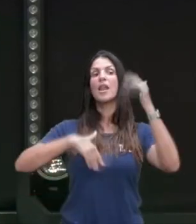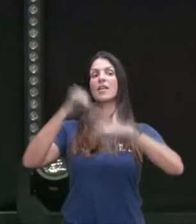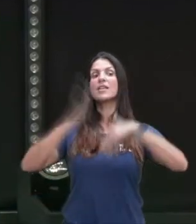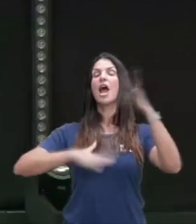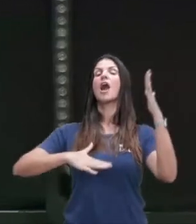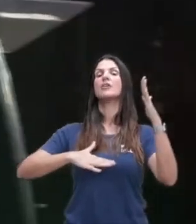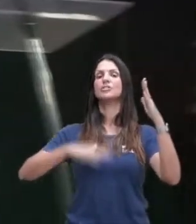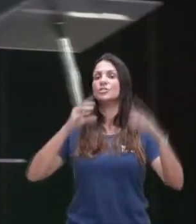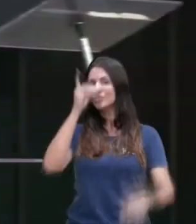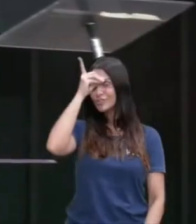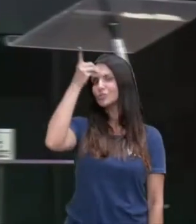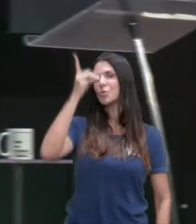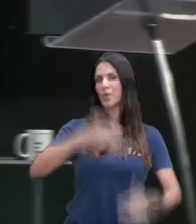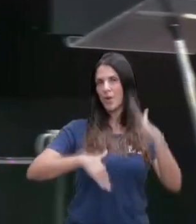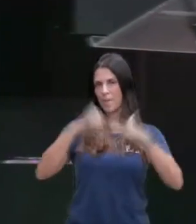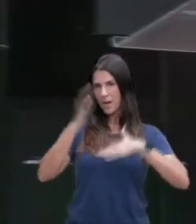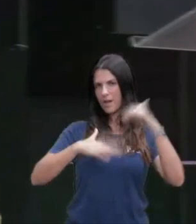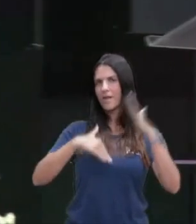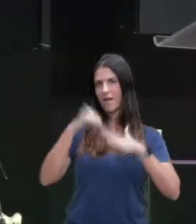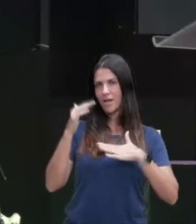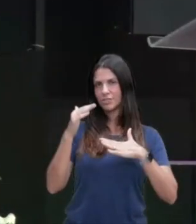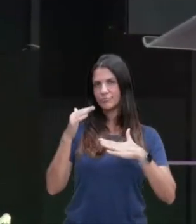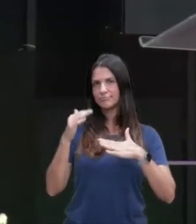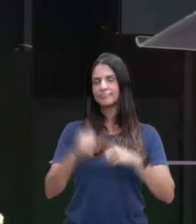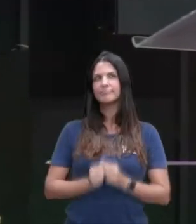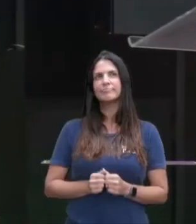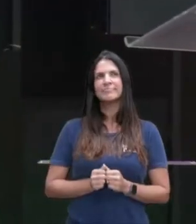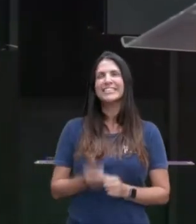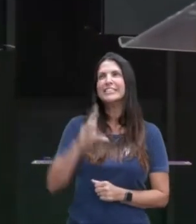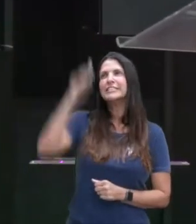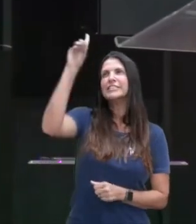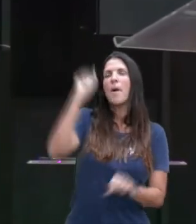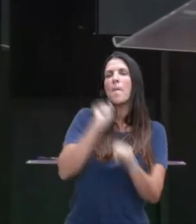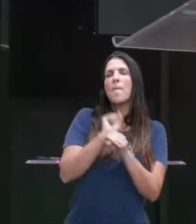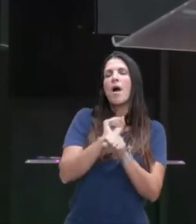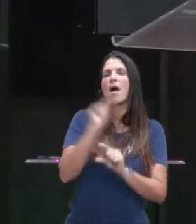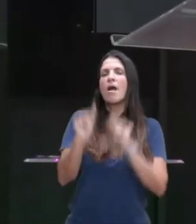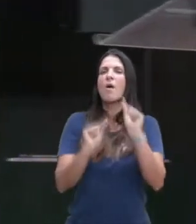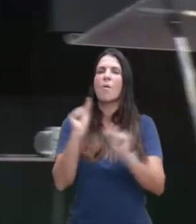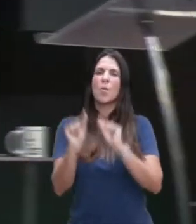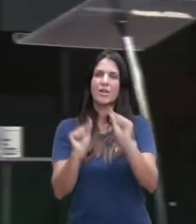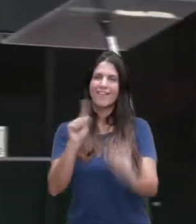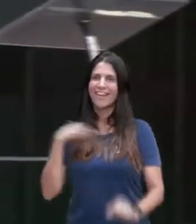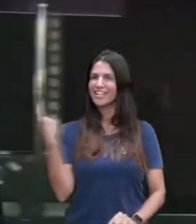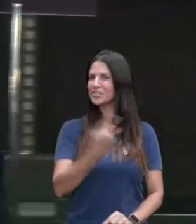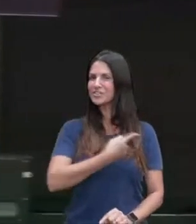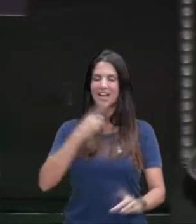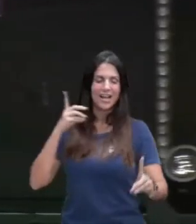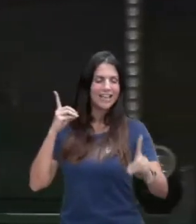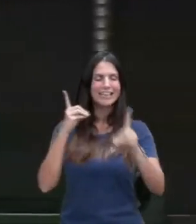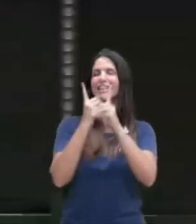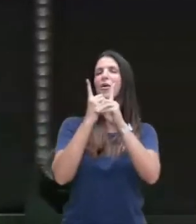E a expectativa de Deus sobre cada um de nós envolve essa vida profissional esse retorno da sua